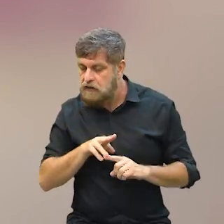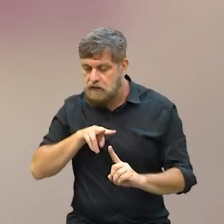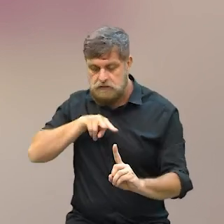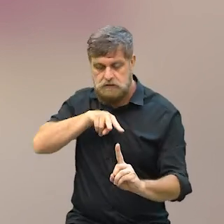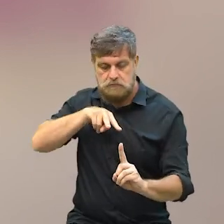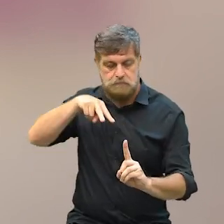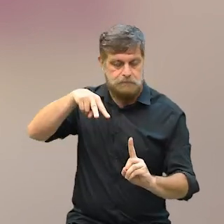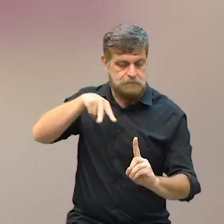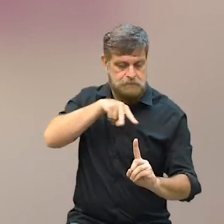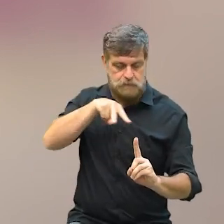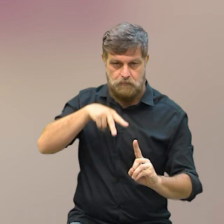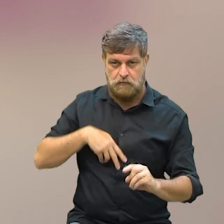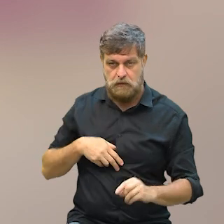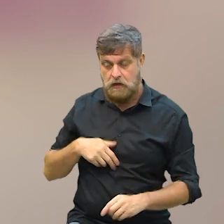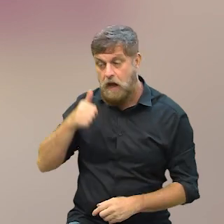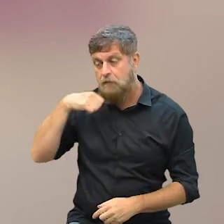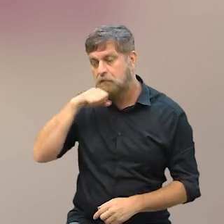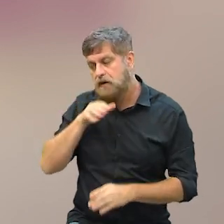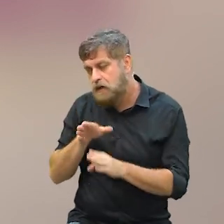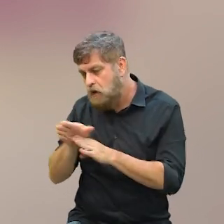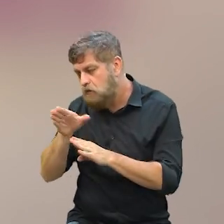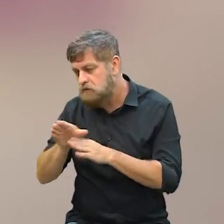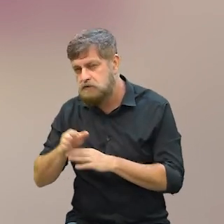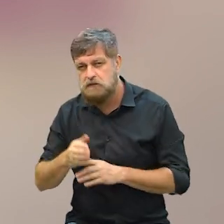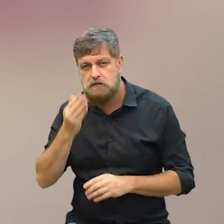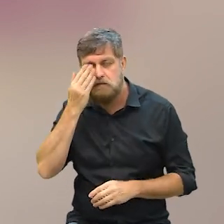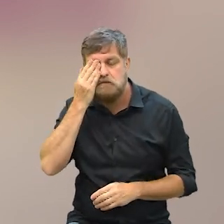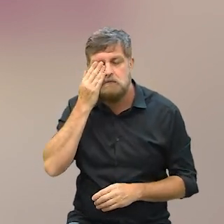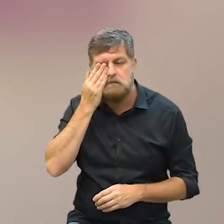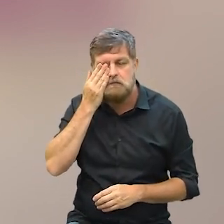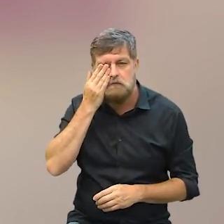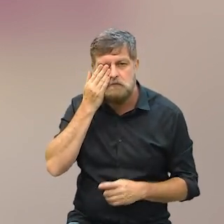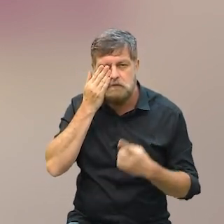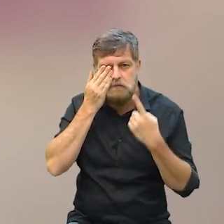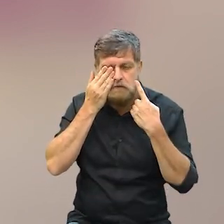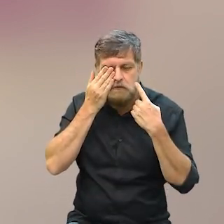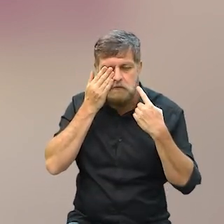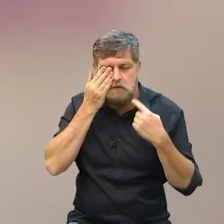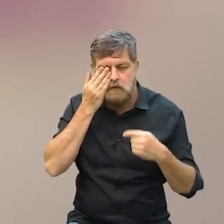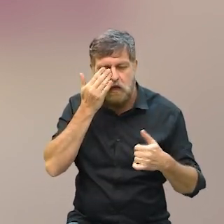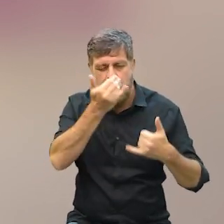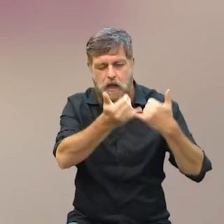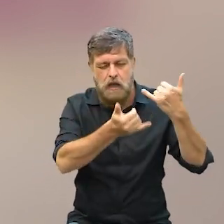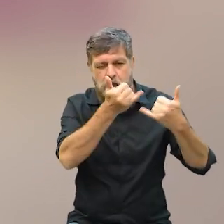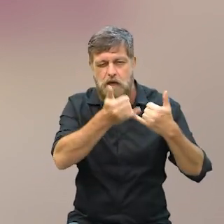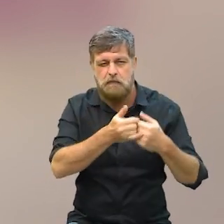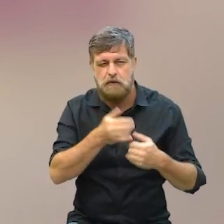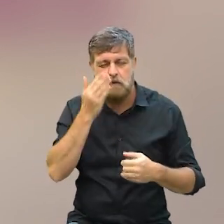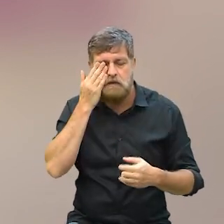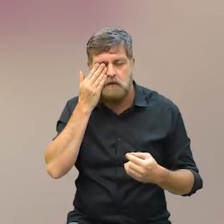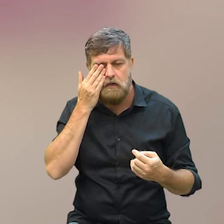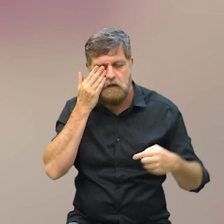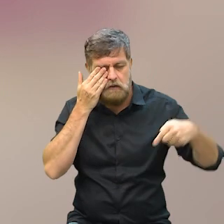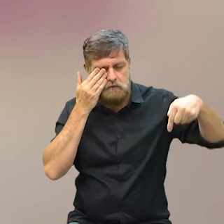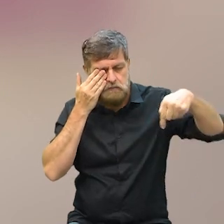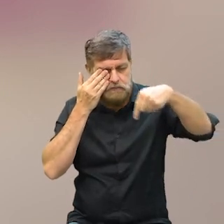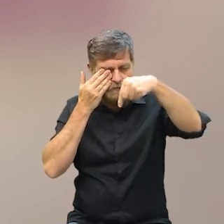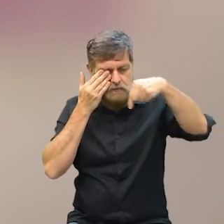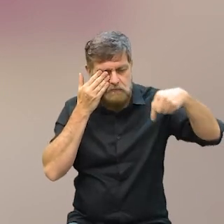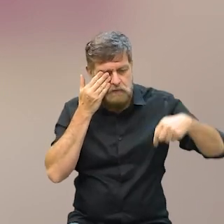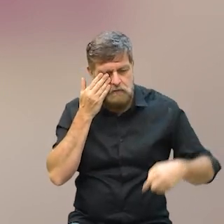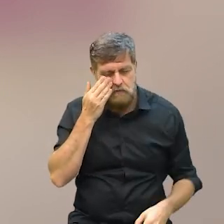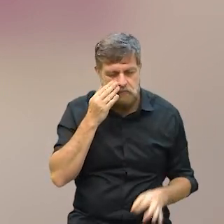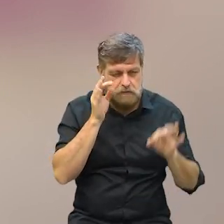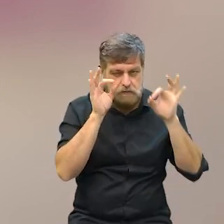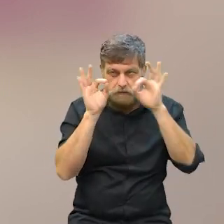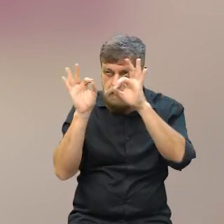E uma coisa que eu falo para as mães, tentar fechar um olhinho da criança e brincar com o objeto na frente a partir do terceiro mês,